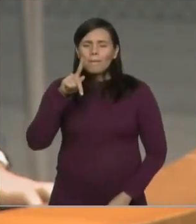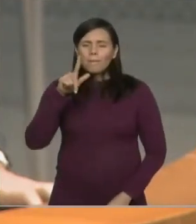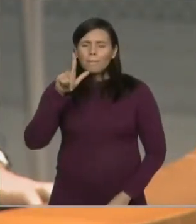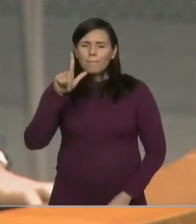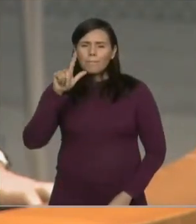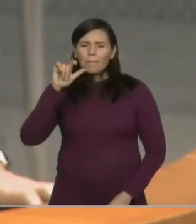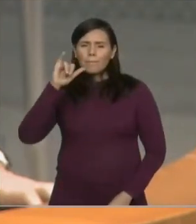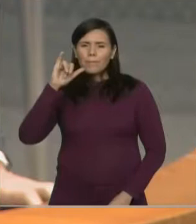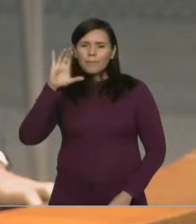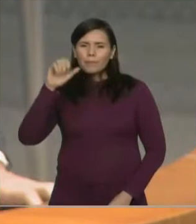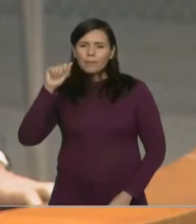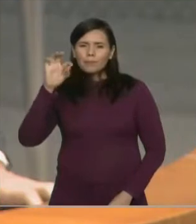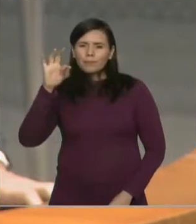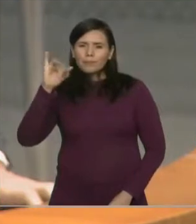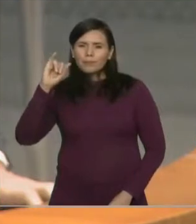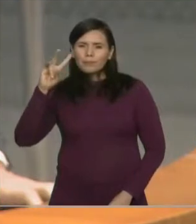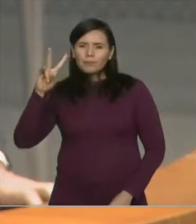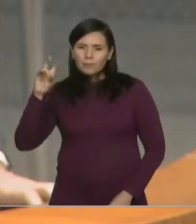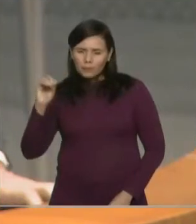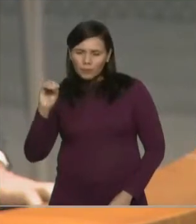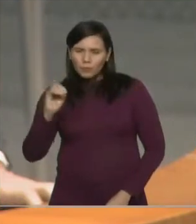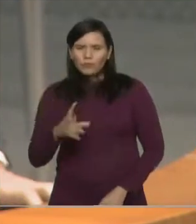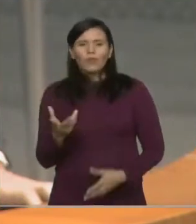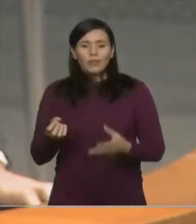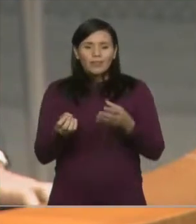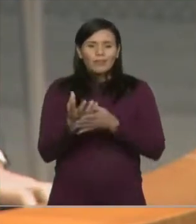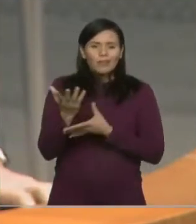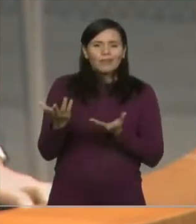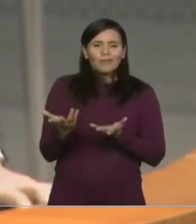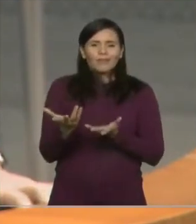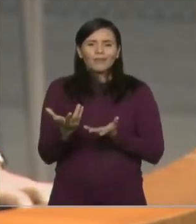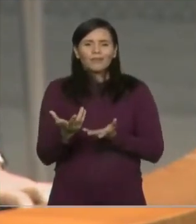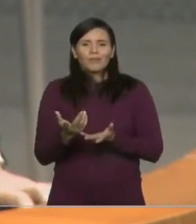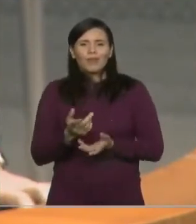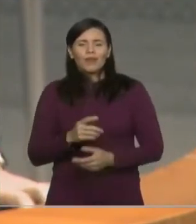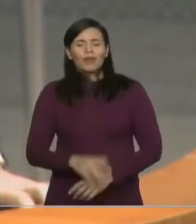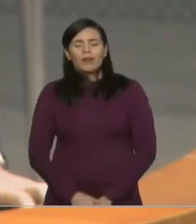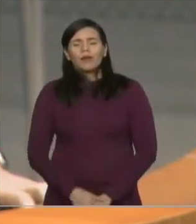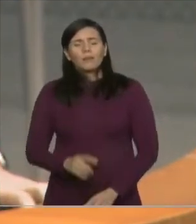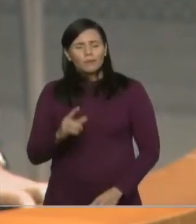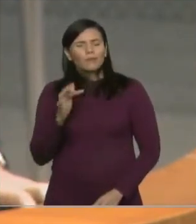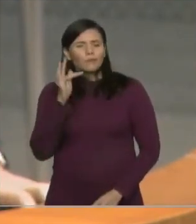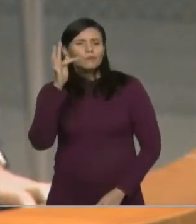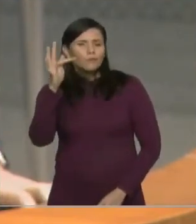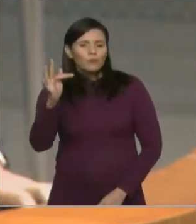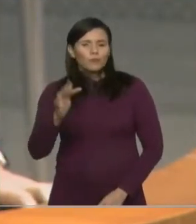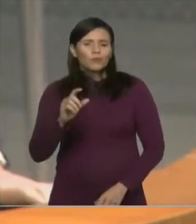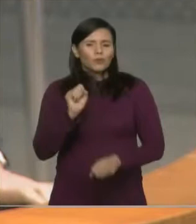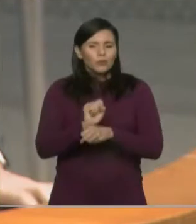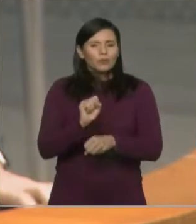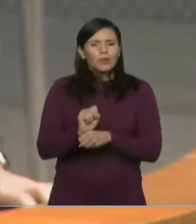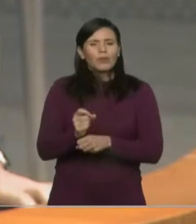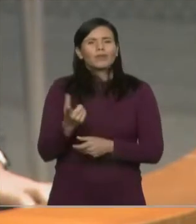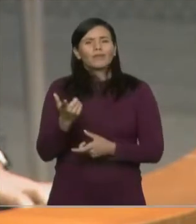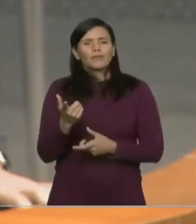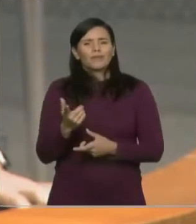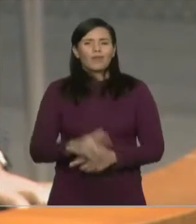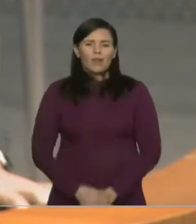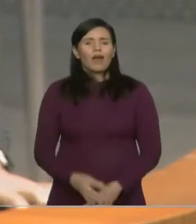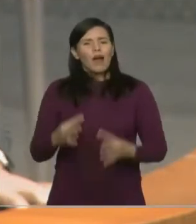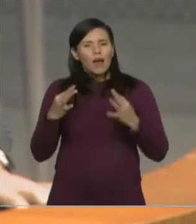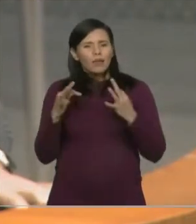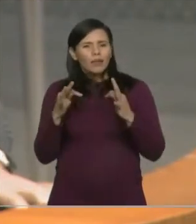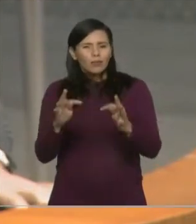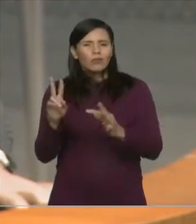urbana da nossa cidade, fazer com que haja uma informatização do sistema, fazer com que haja uma modernização do sistema. Por fim, quero